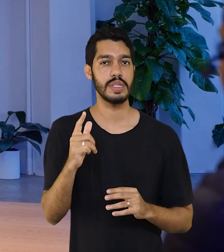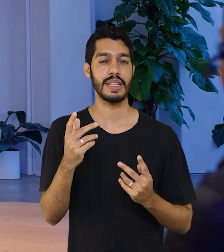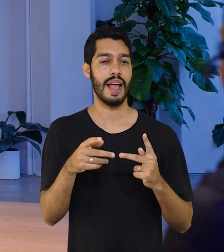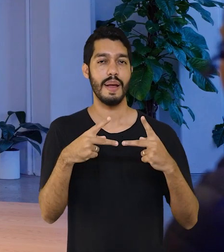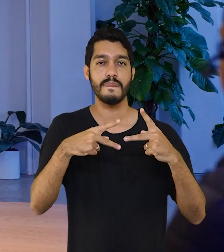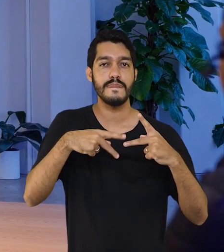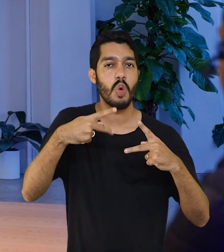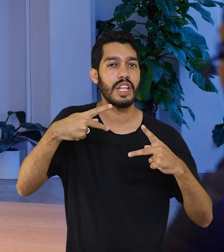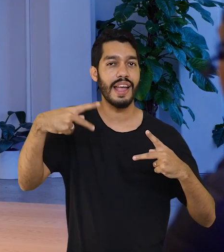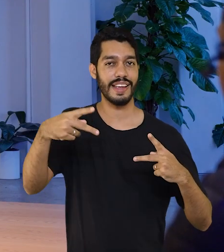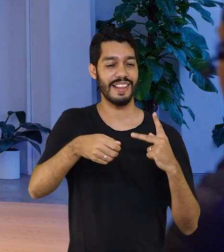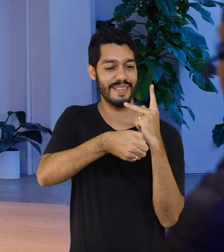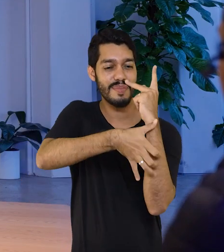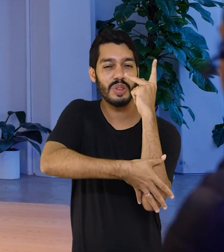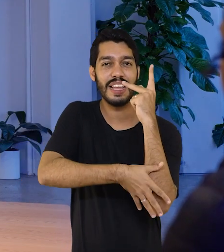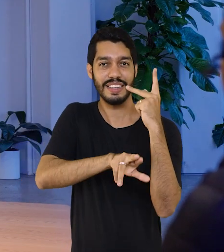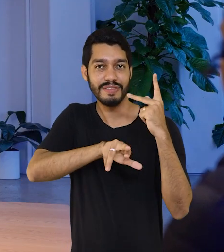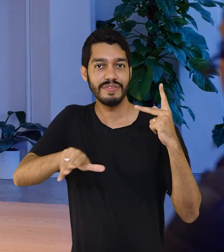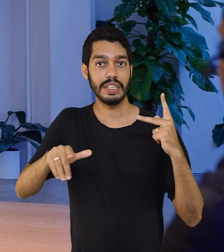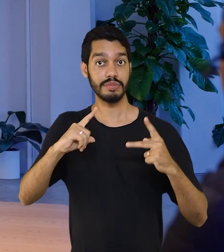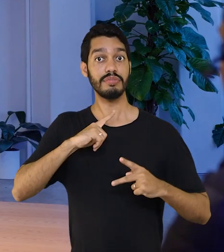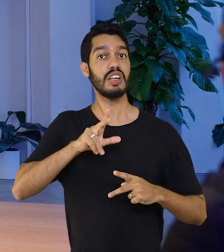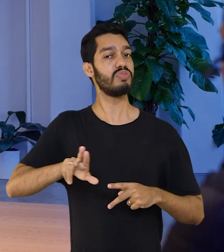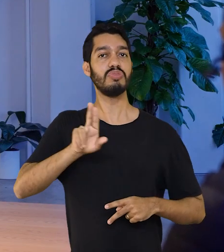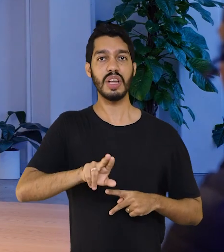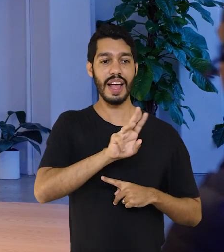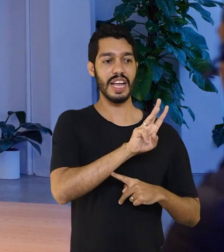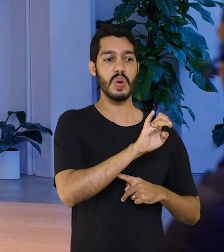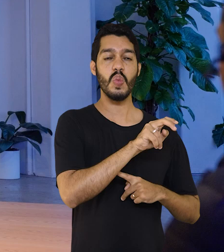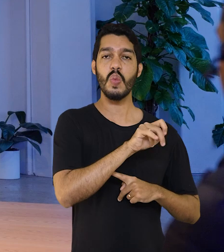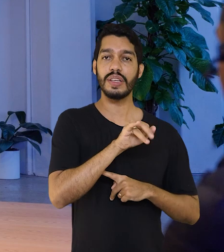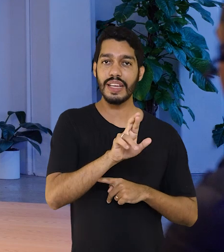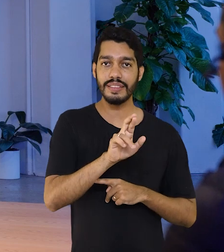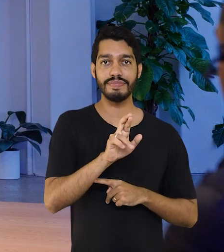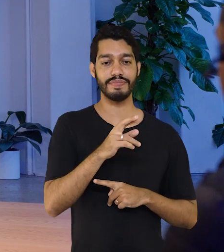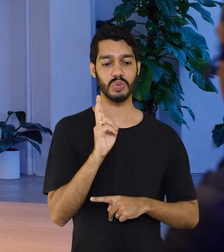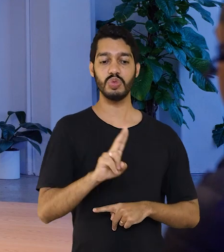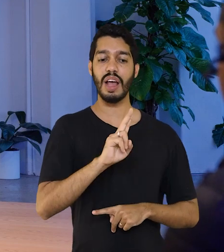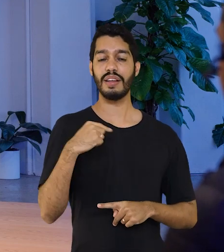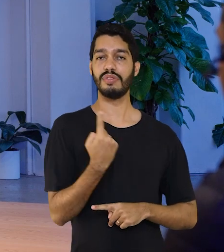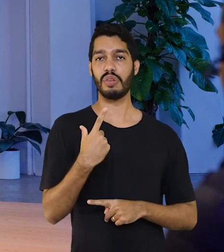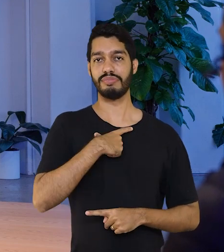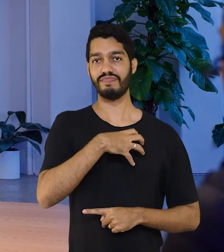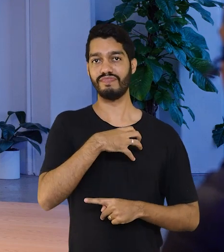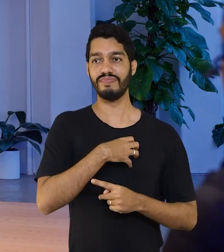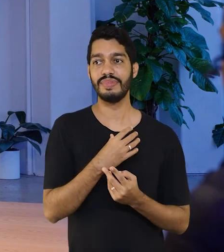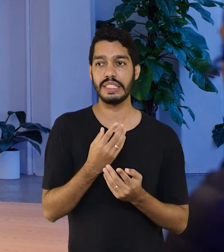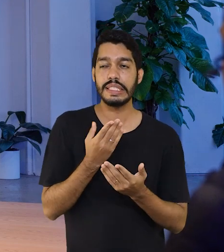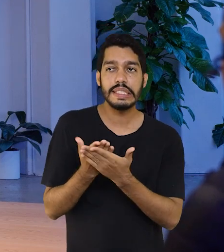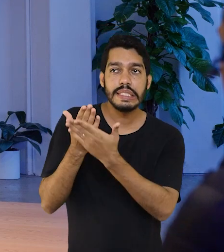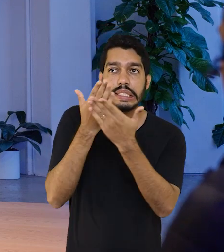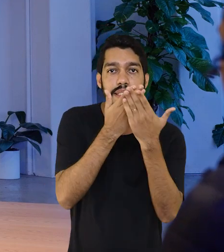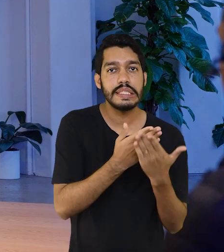essa categoria de proteína, essa cultura de proteína, e ele está usando os dados da Winning para tomar todas as decisões desde lá do comecinho. E